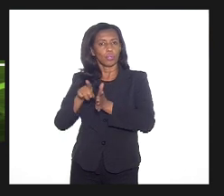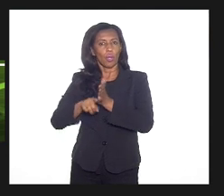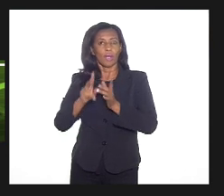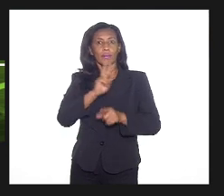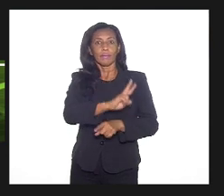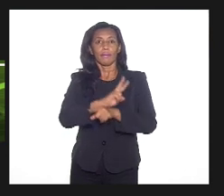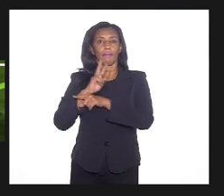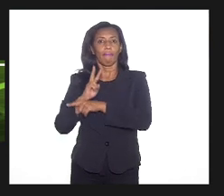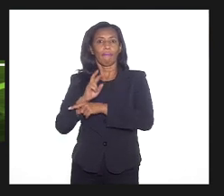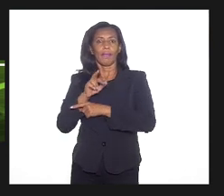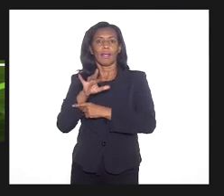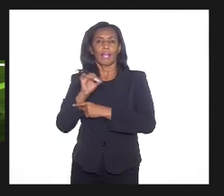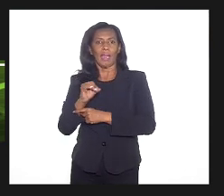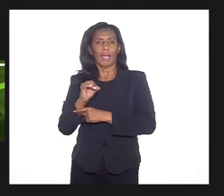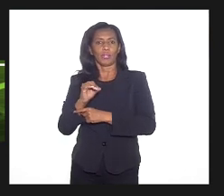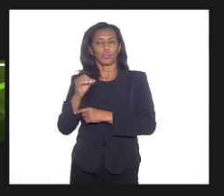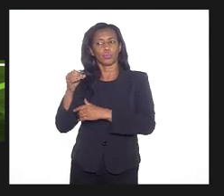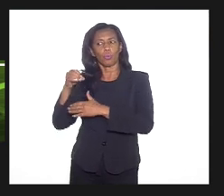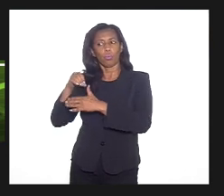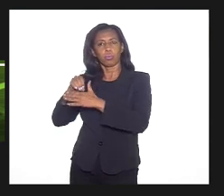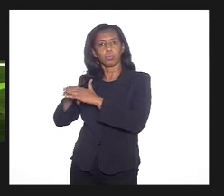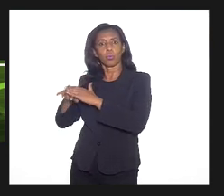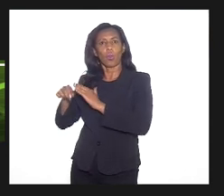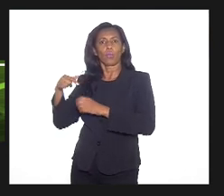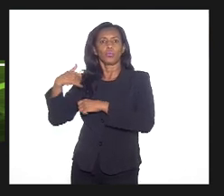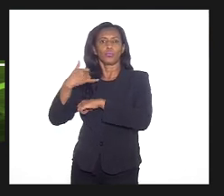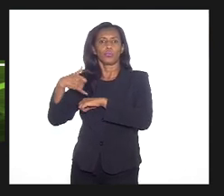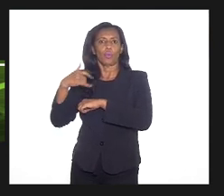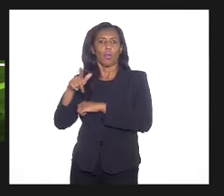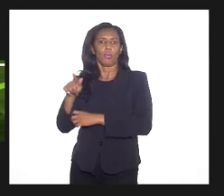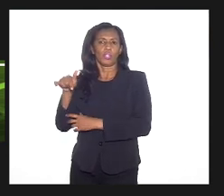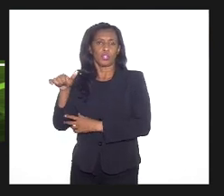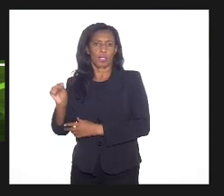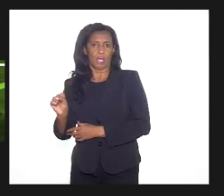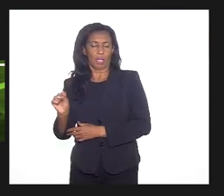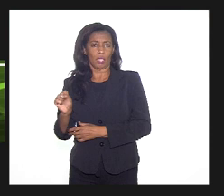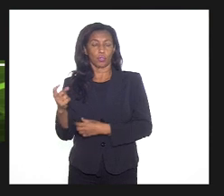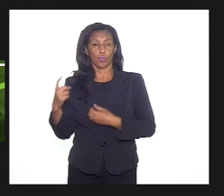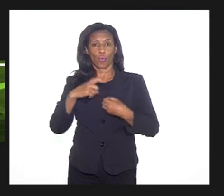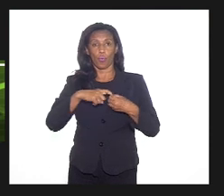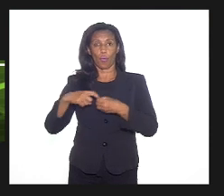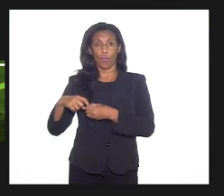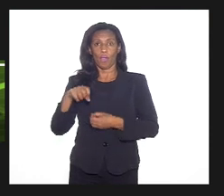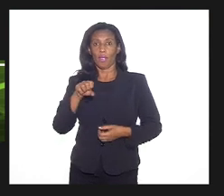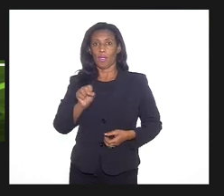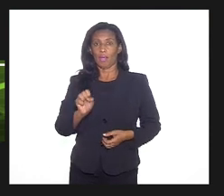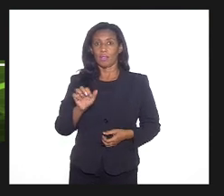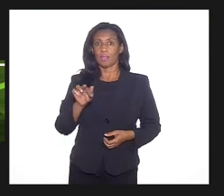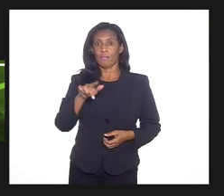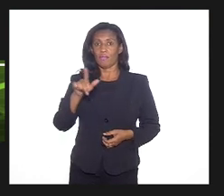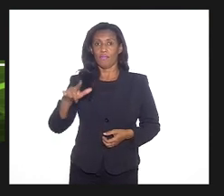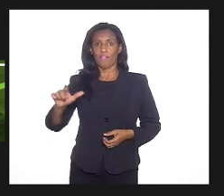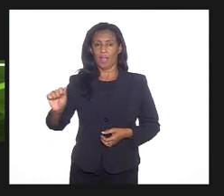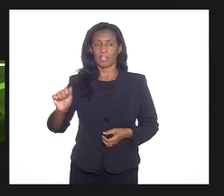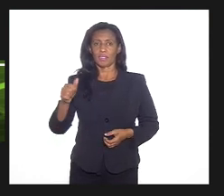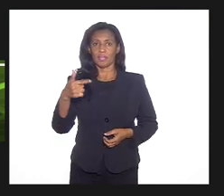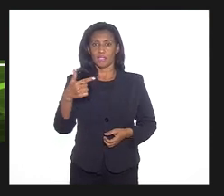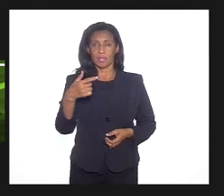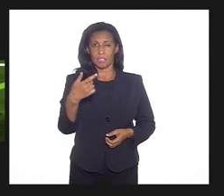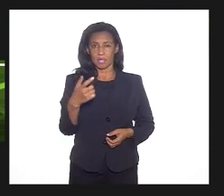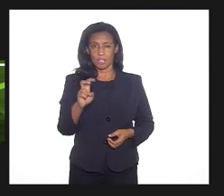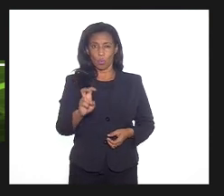créditos tributários acumulados no setor de óleo e gás, fruto do convênio Cefaz 51 de